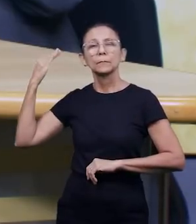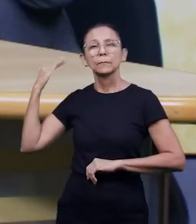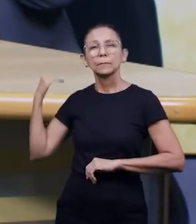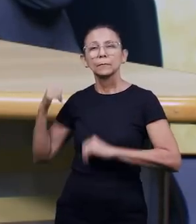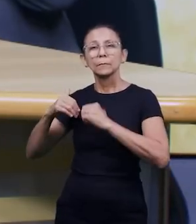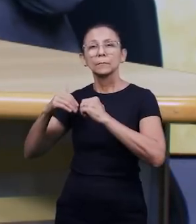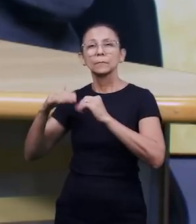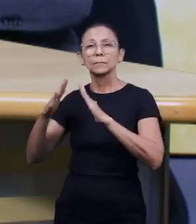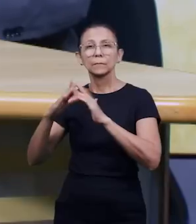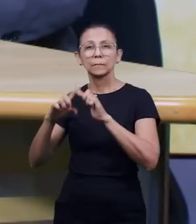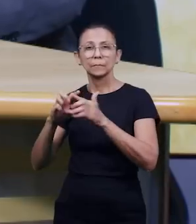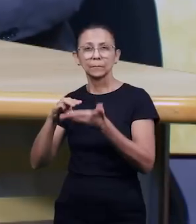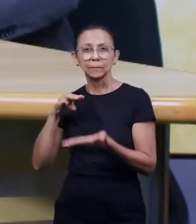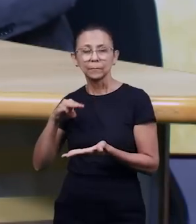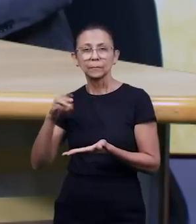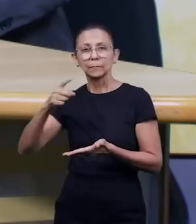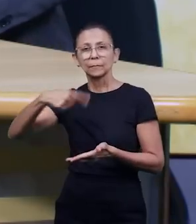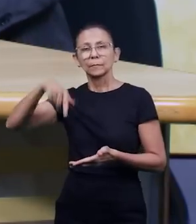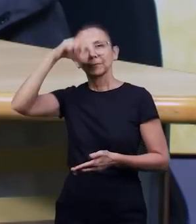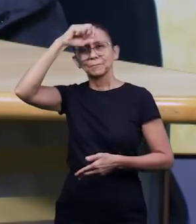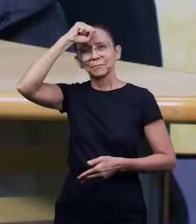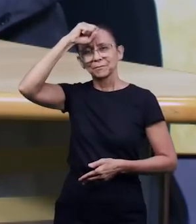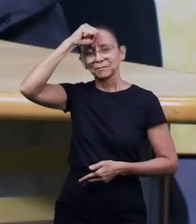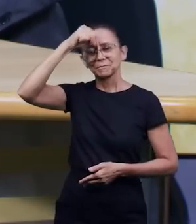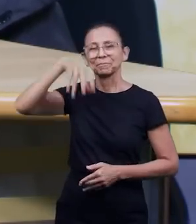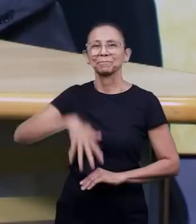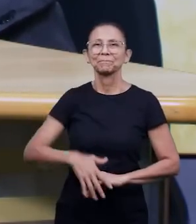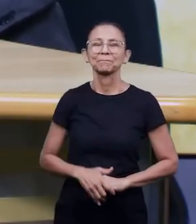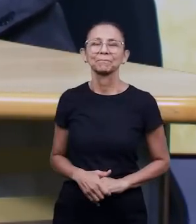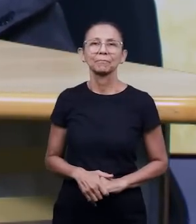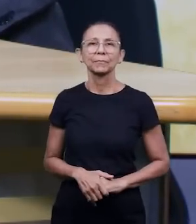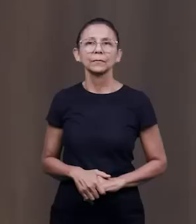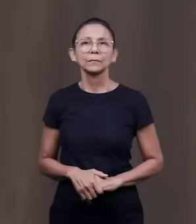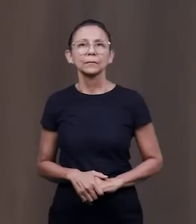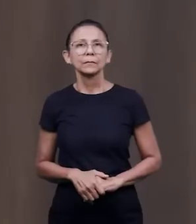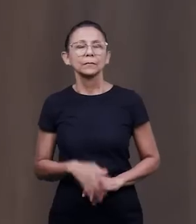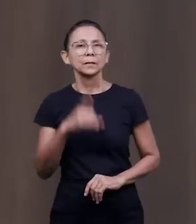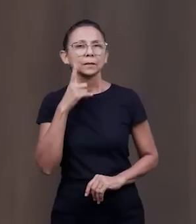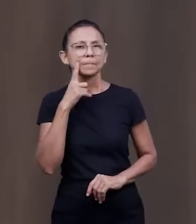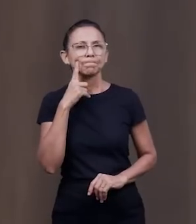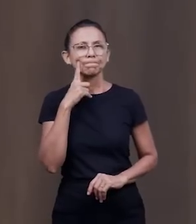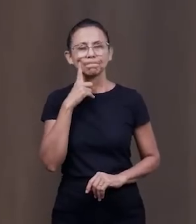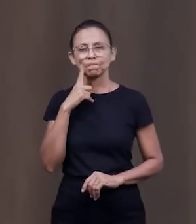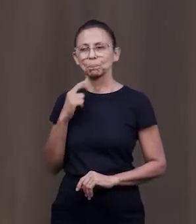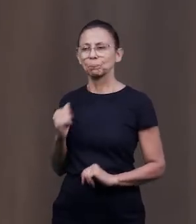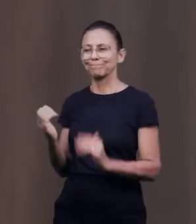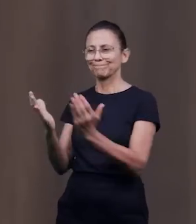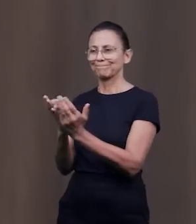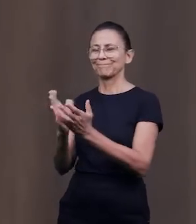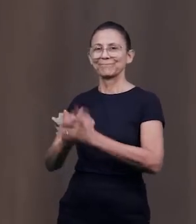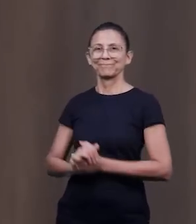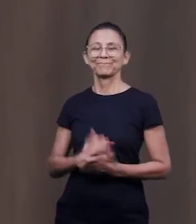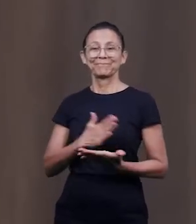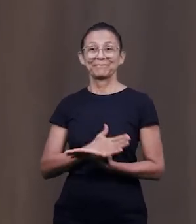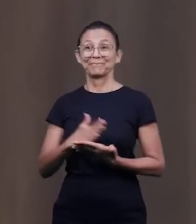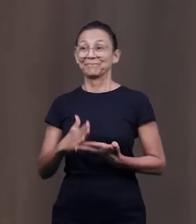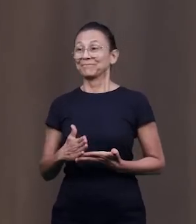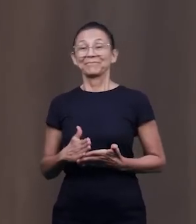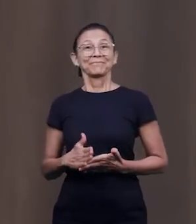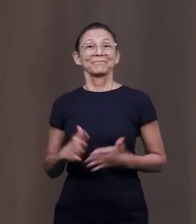Nós trabalhamos hoje, e isso é uma das características do voluntariado, né? Toda a igreja está envolvida